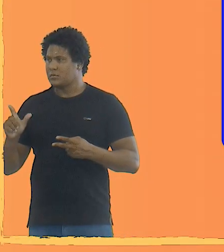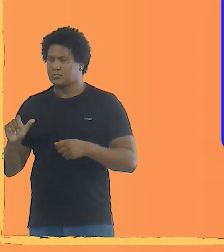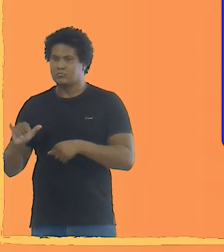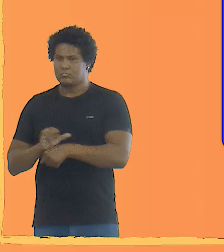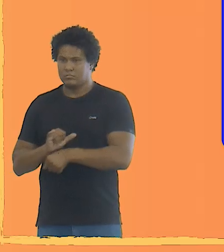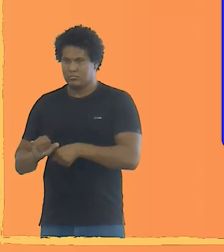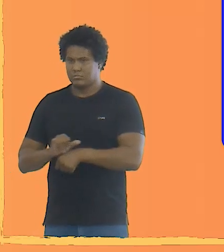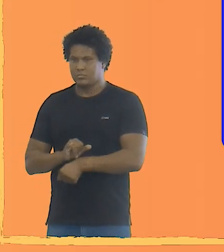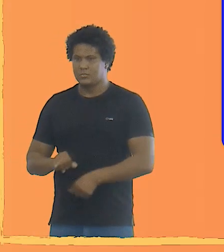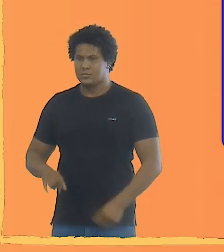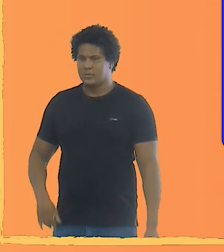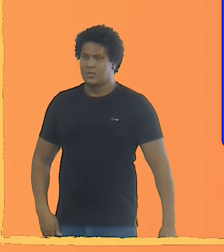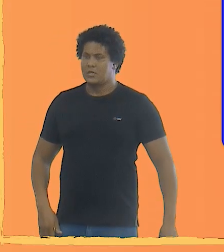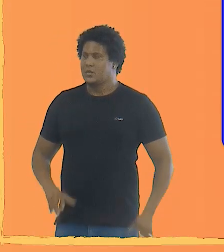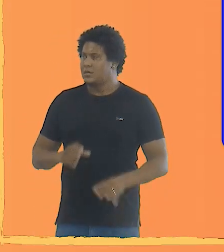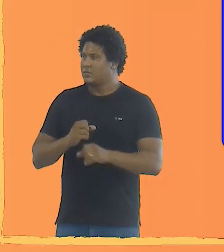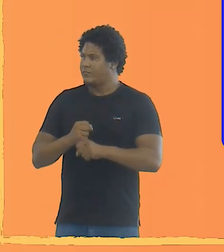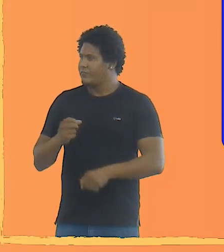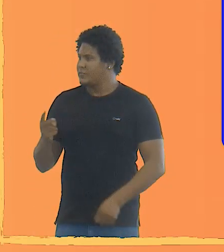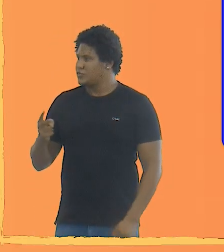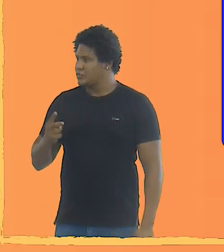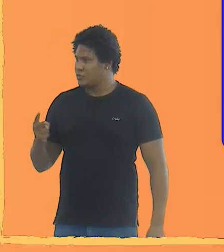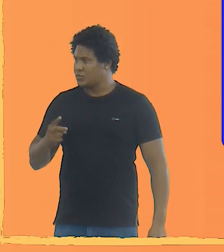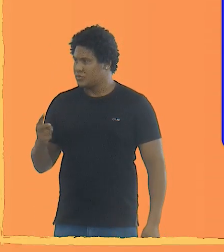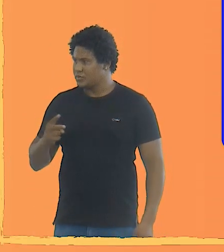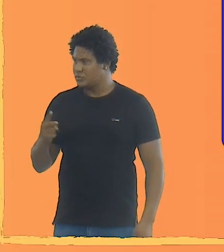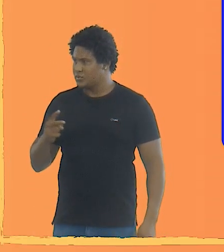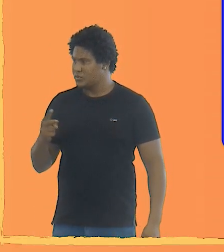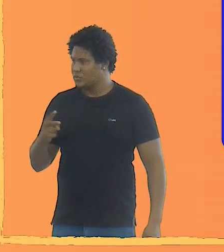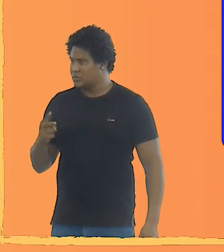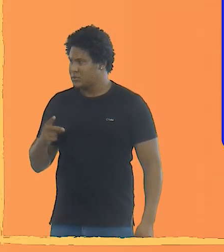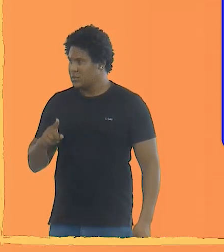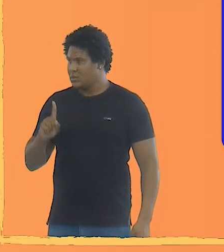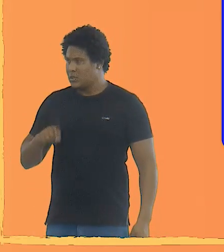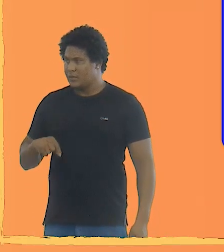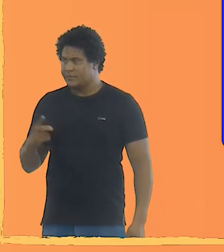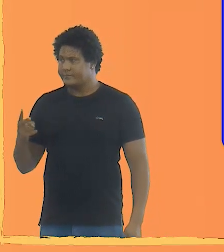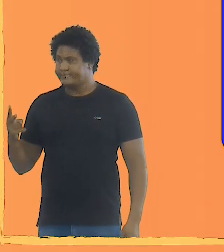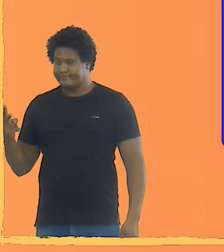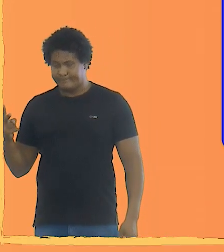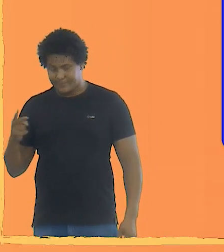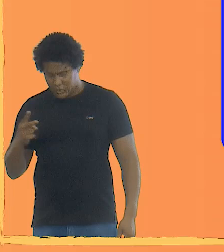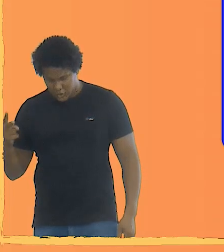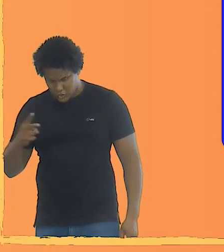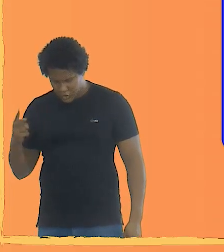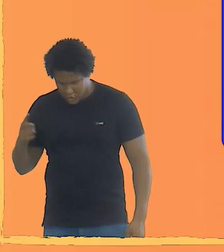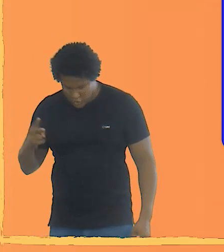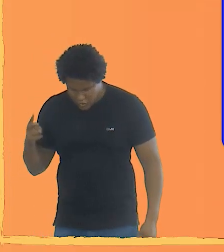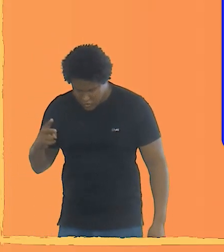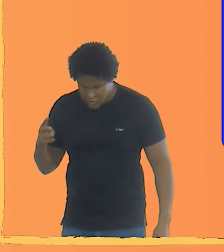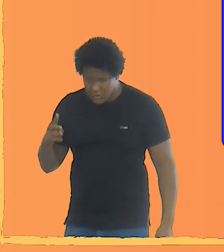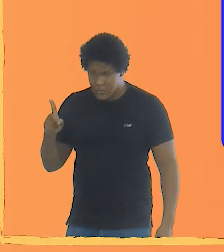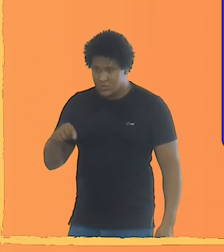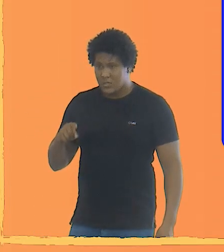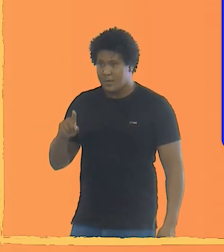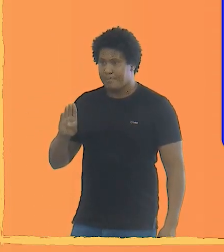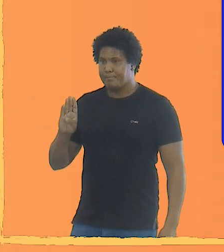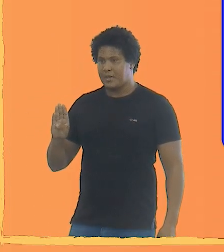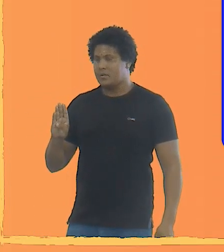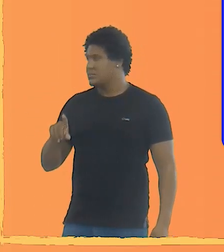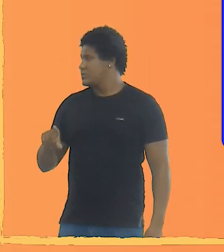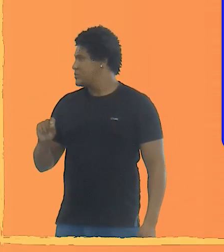possibilidades, 22. E aí a resposta que tem esse 22 é exatamente o item B de